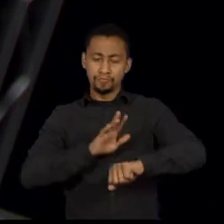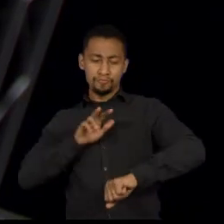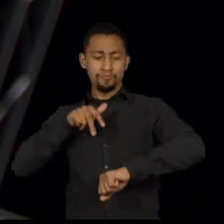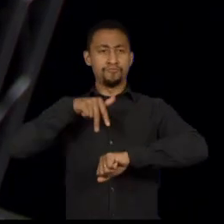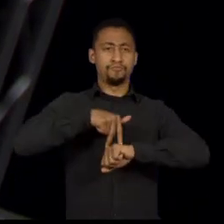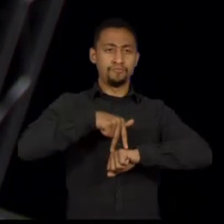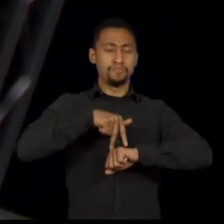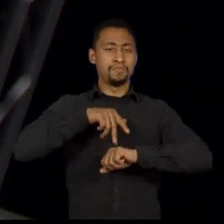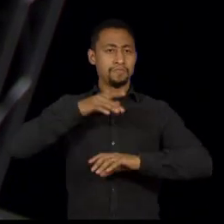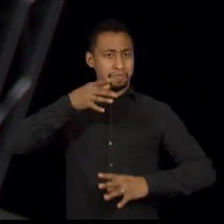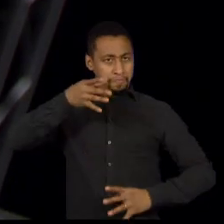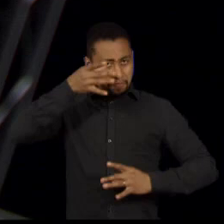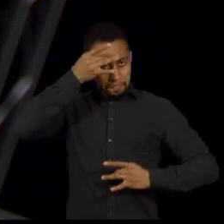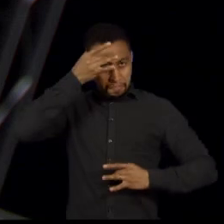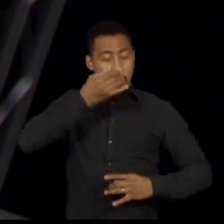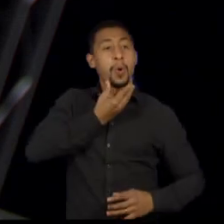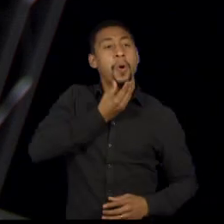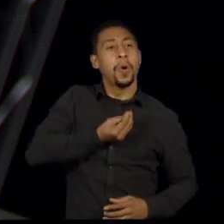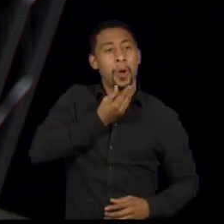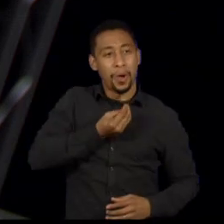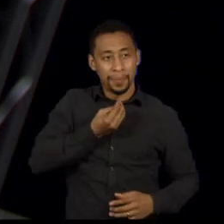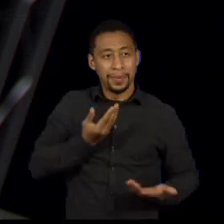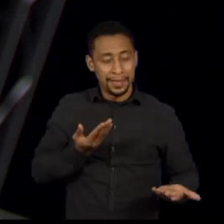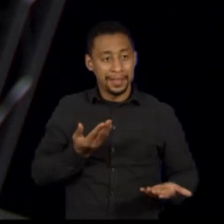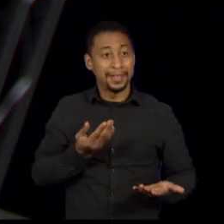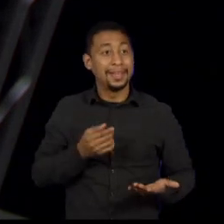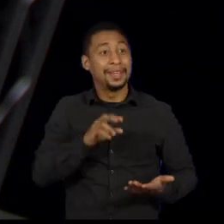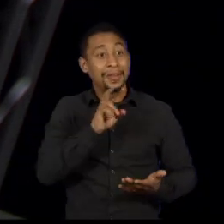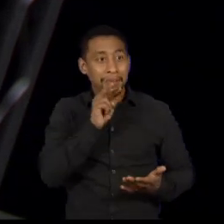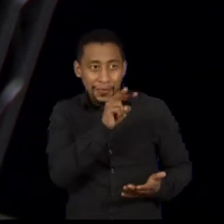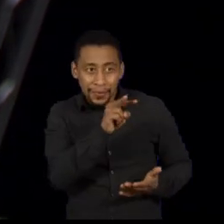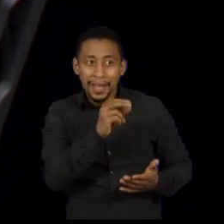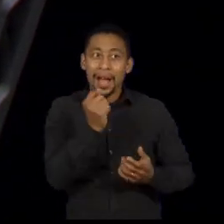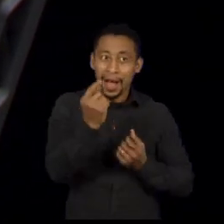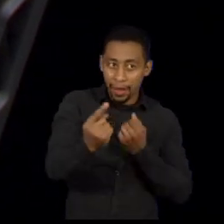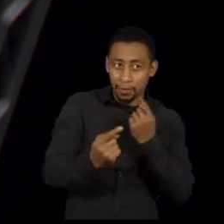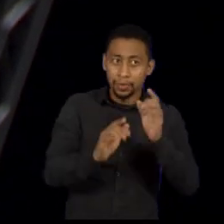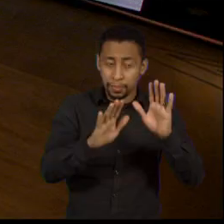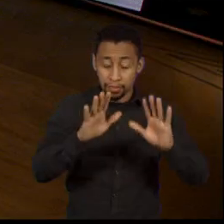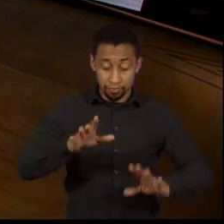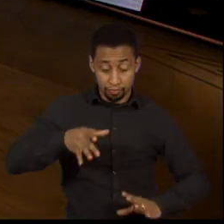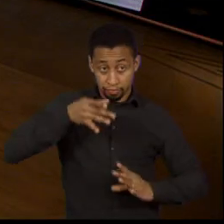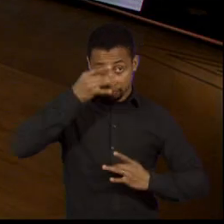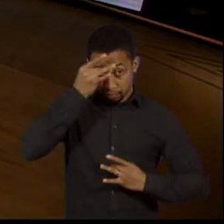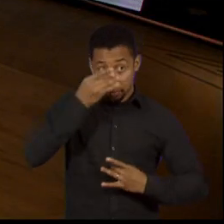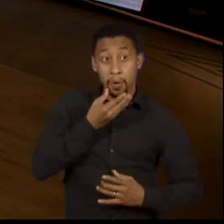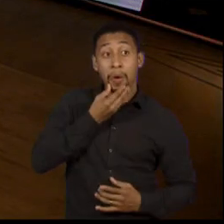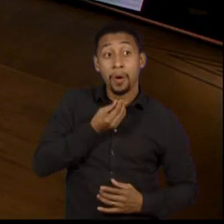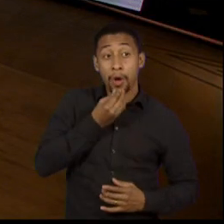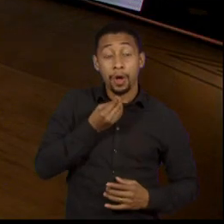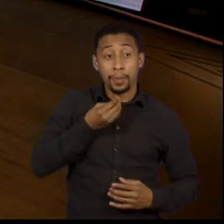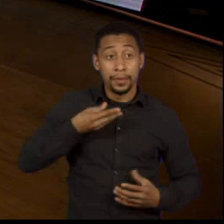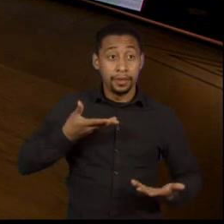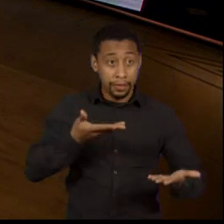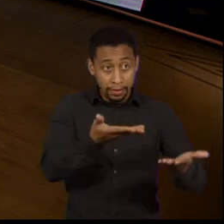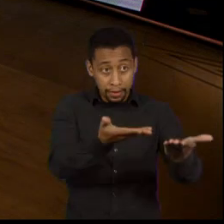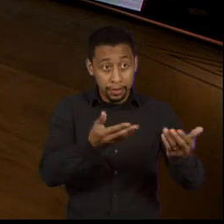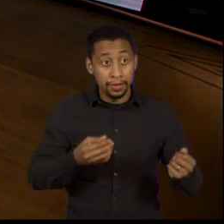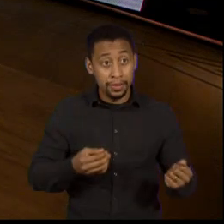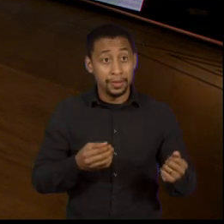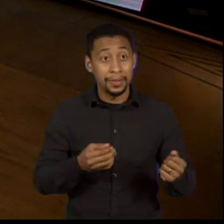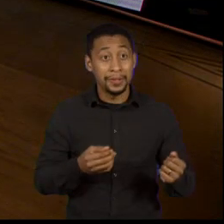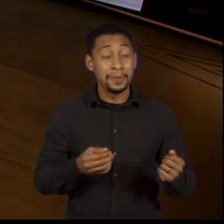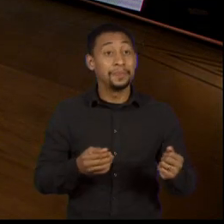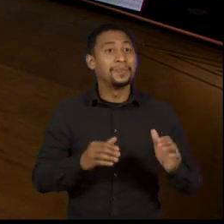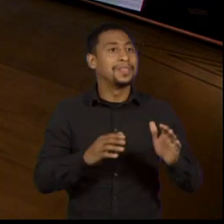né? Eu tive a oportunidade de ver alguns. Agora, quando você interpreta um papel masculino, é como se a gente visse